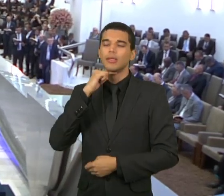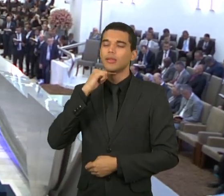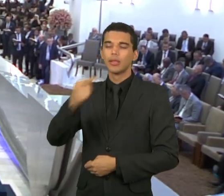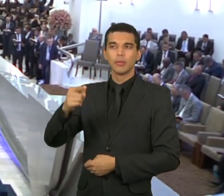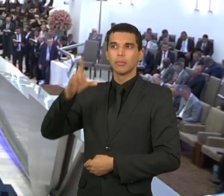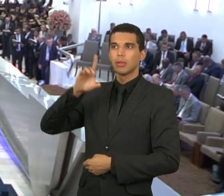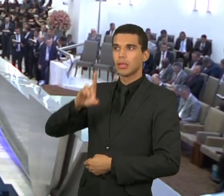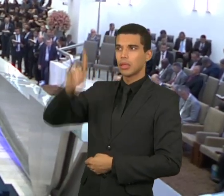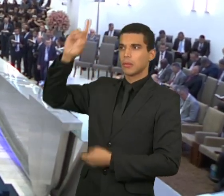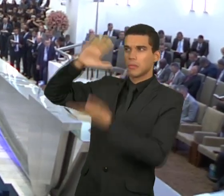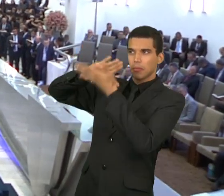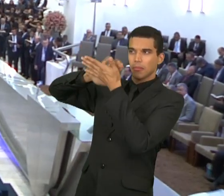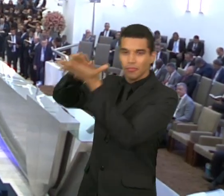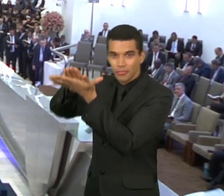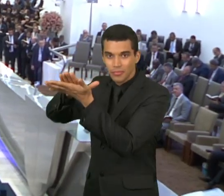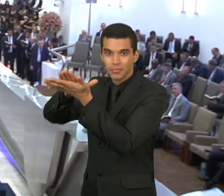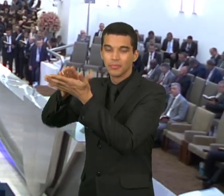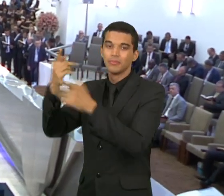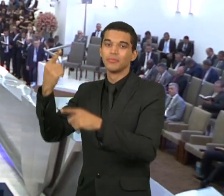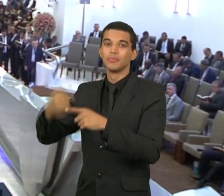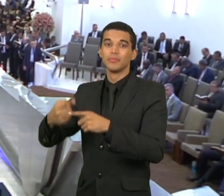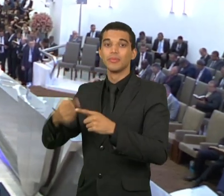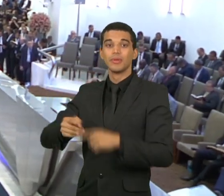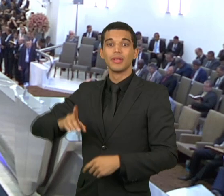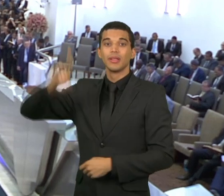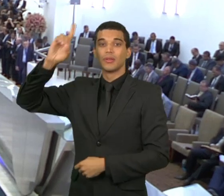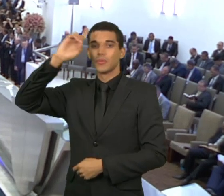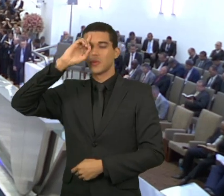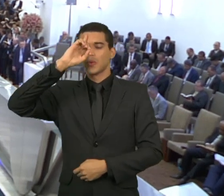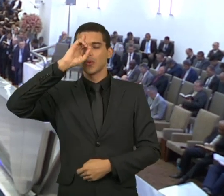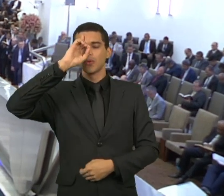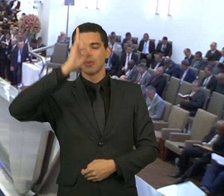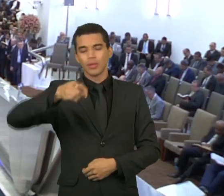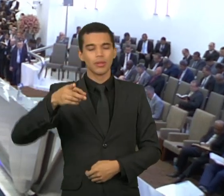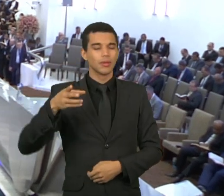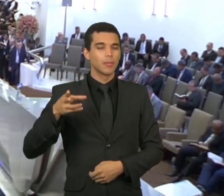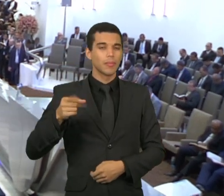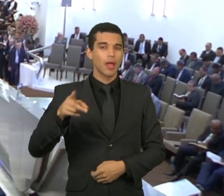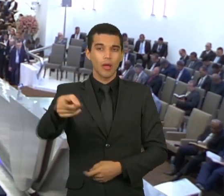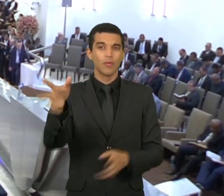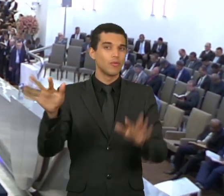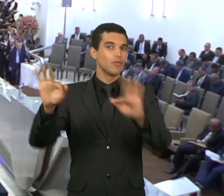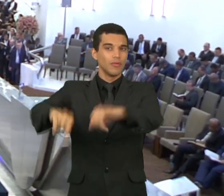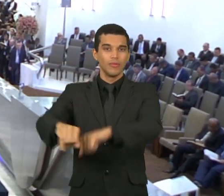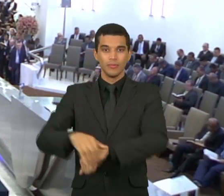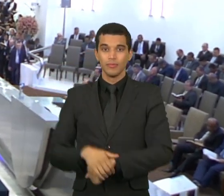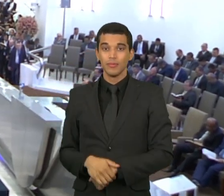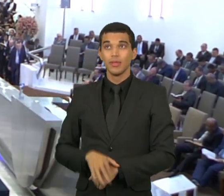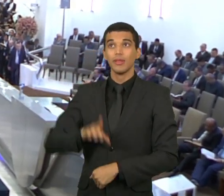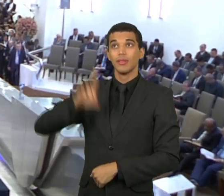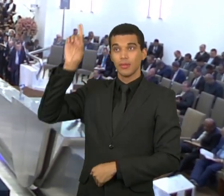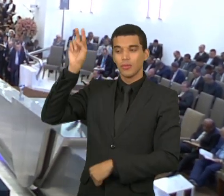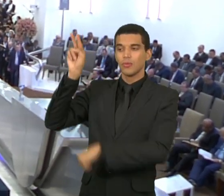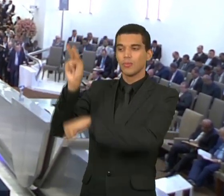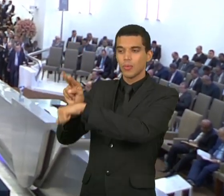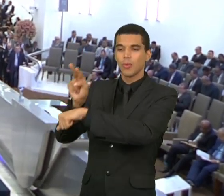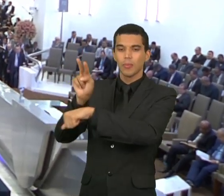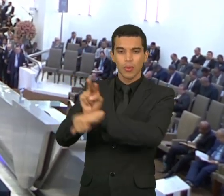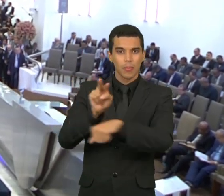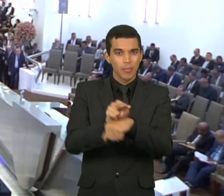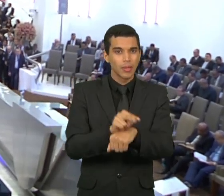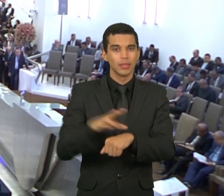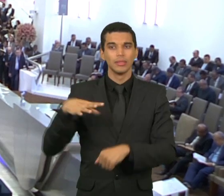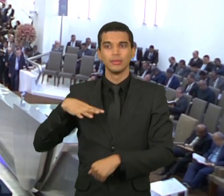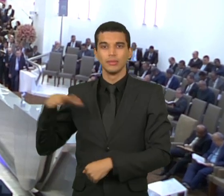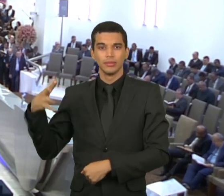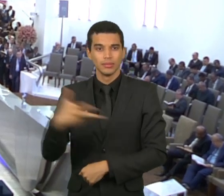seu domínio é até ao fim. Ele livra e salva e